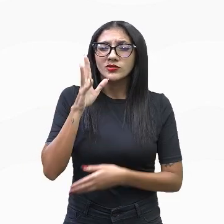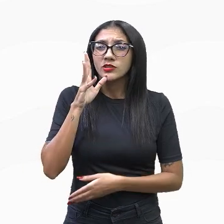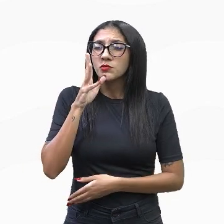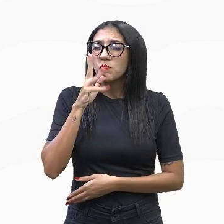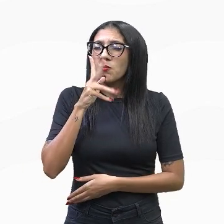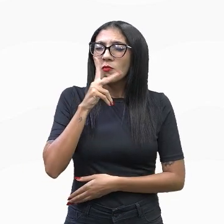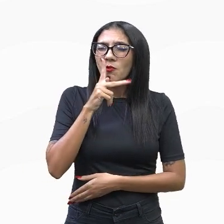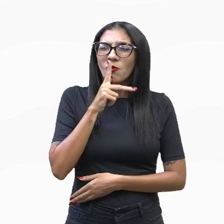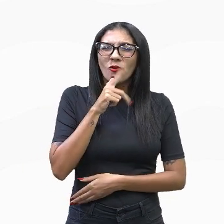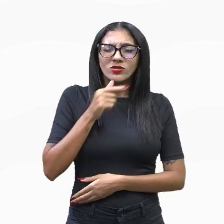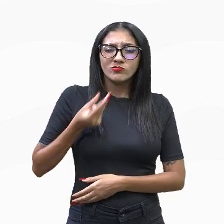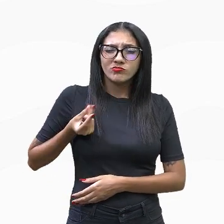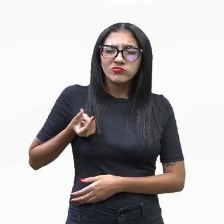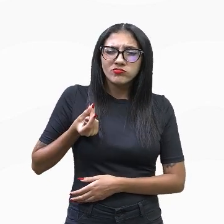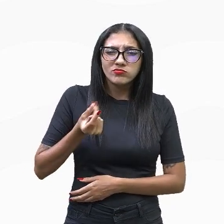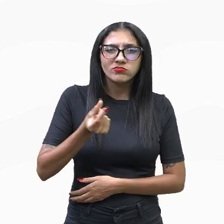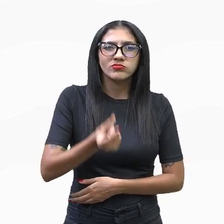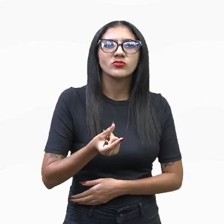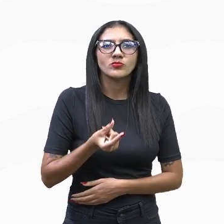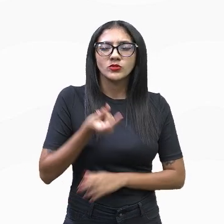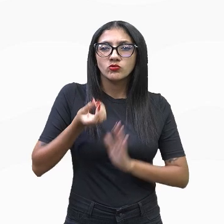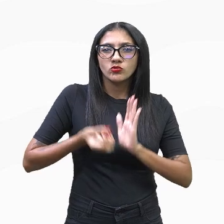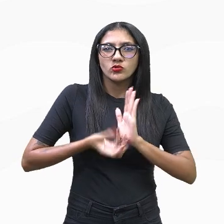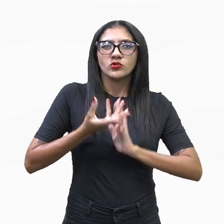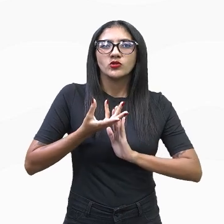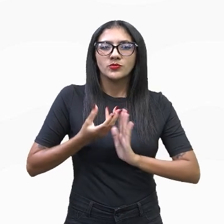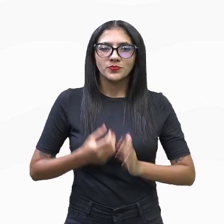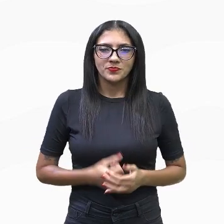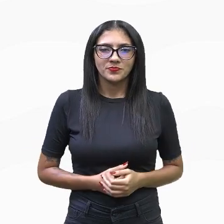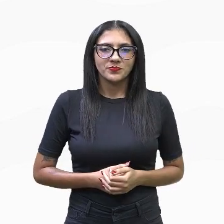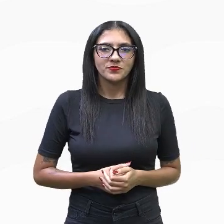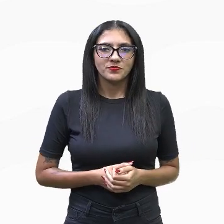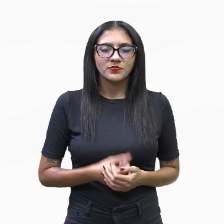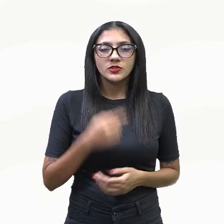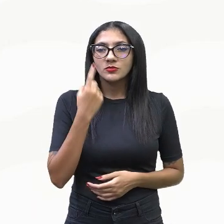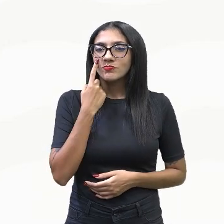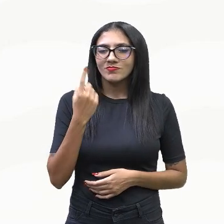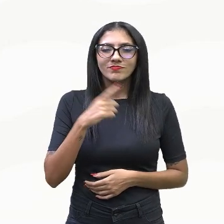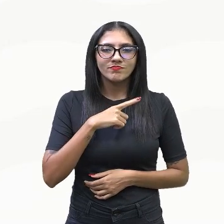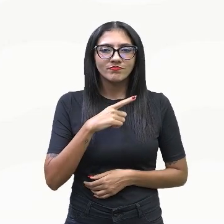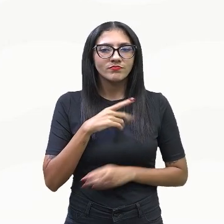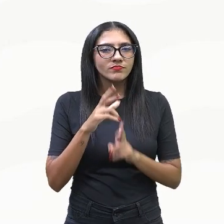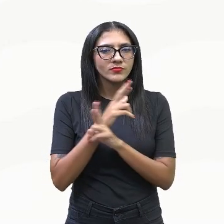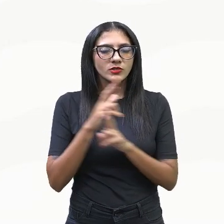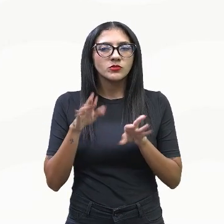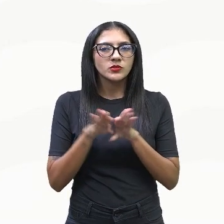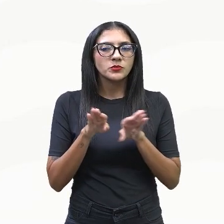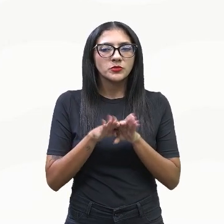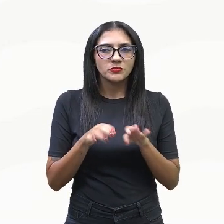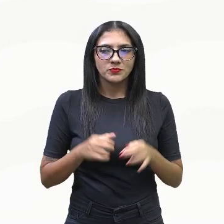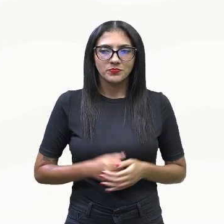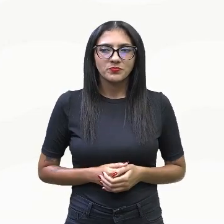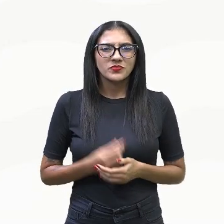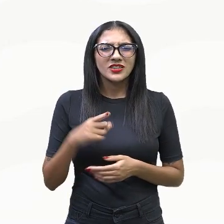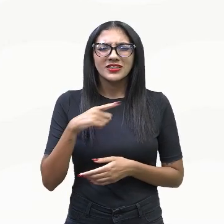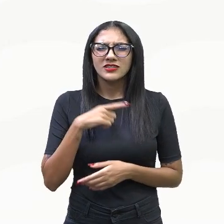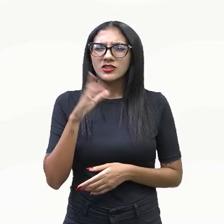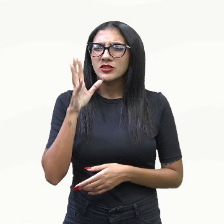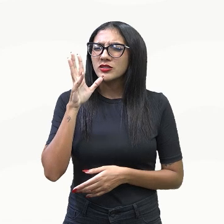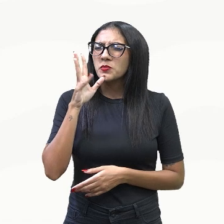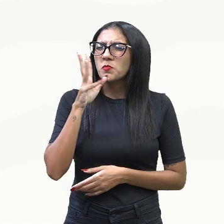longa duração. Olha, interessante, Aqui nós temos o extremo, um paradoxo. É um lento